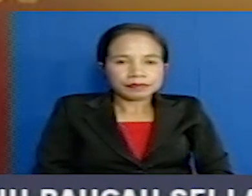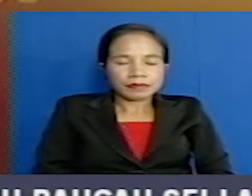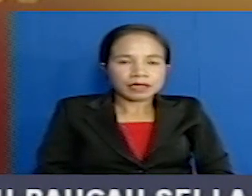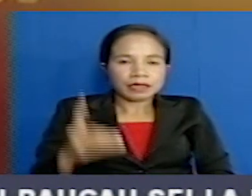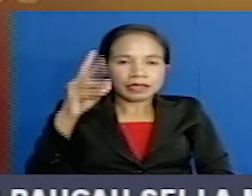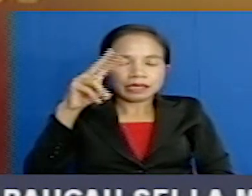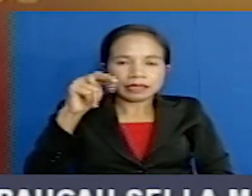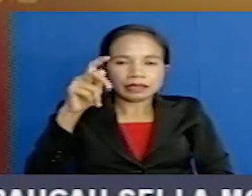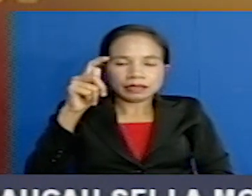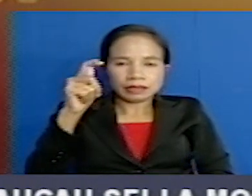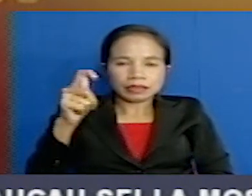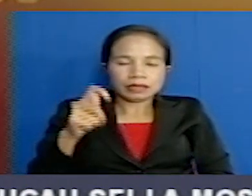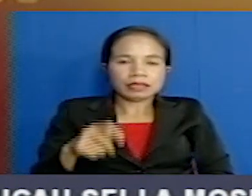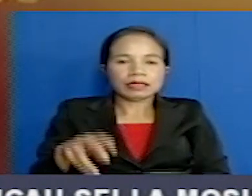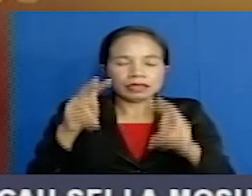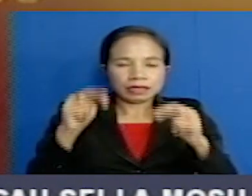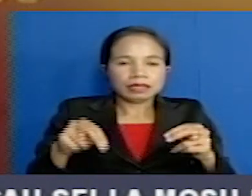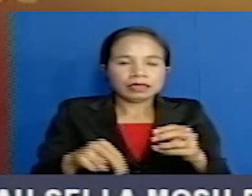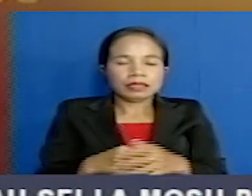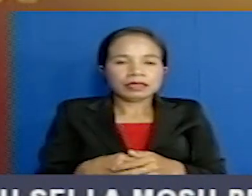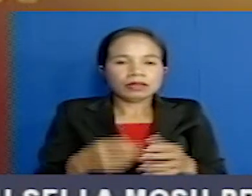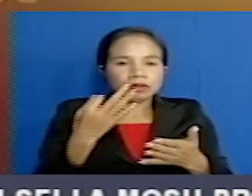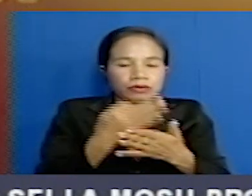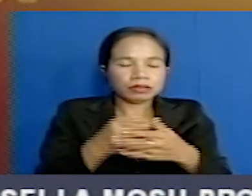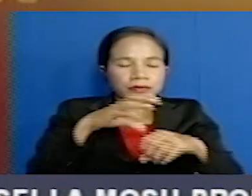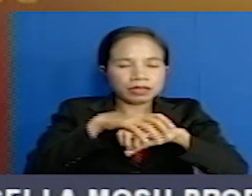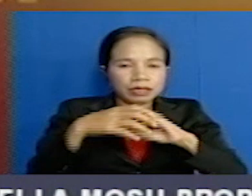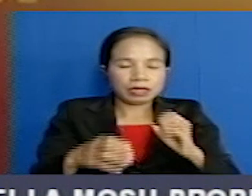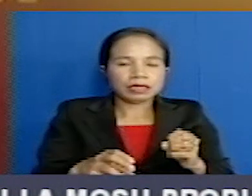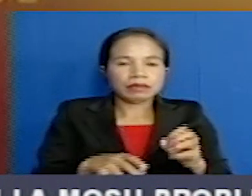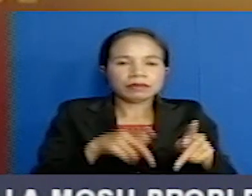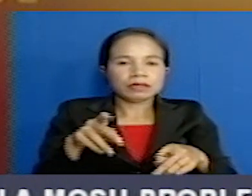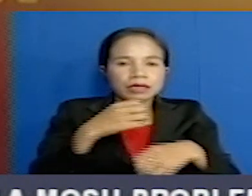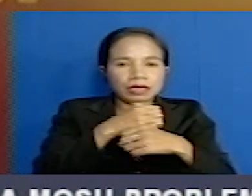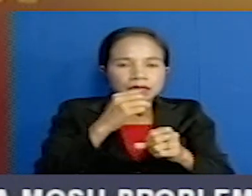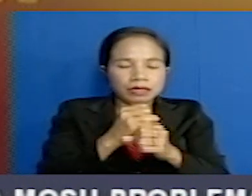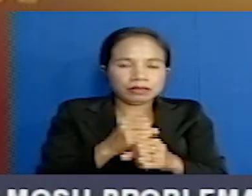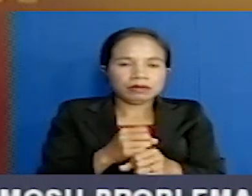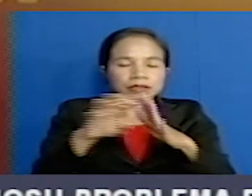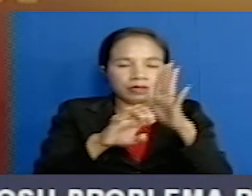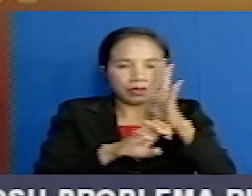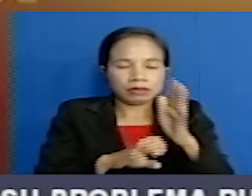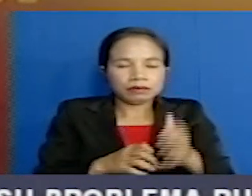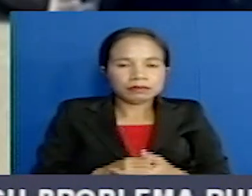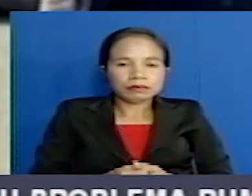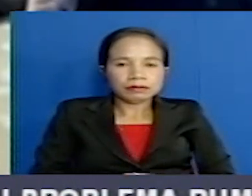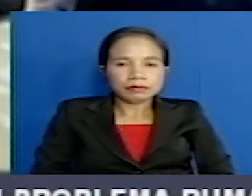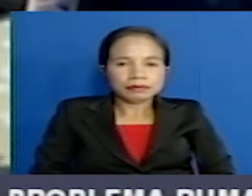Direção Nacional de Terras Propriedade obrigatoriamente a sair ocupante barrai no investidor e de halon arrendamento do Estado.